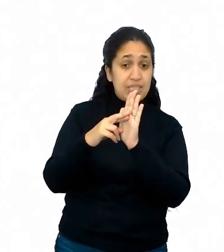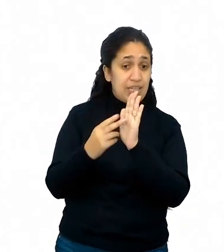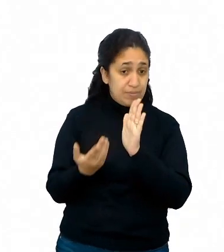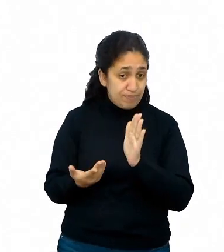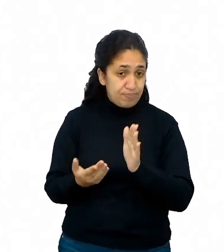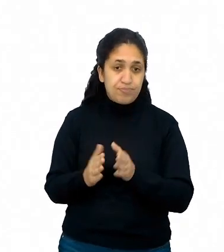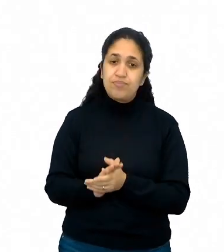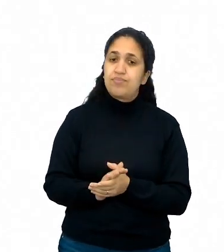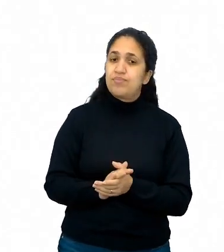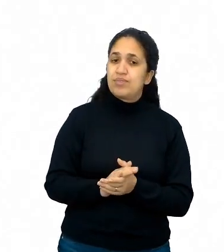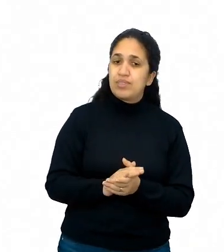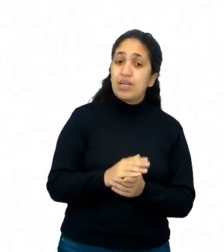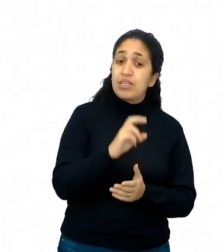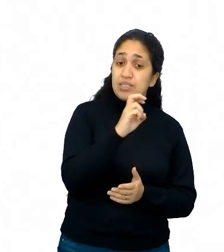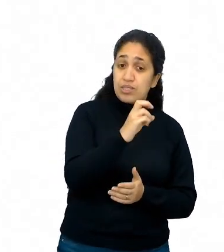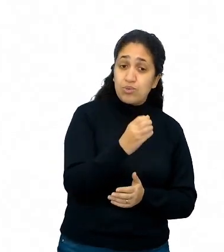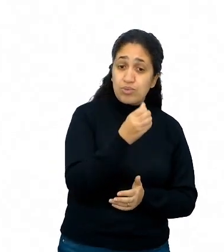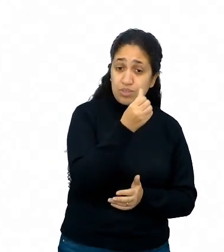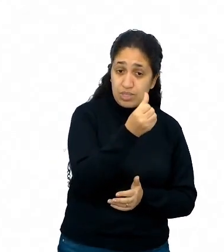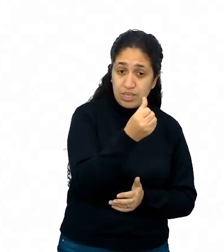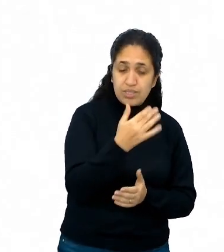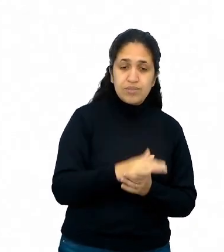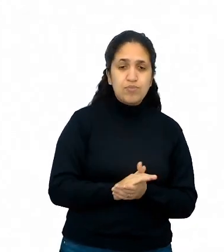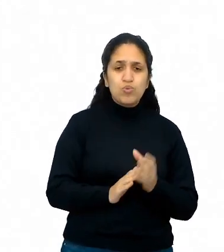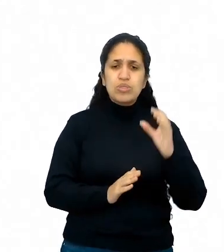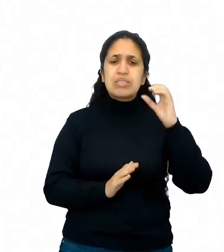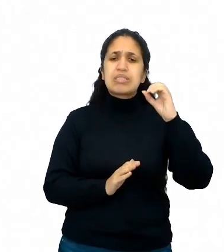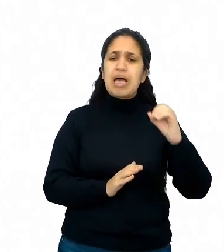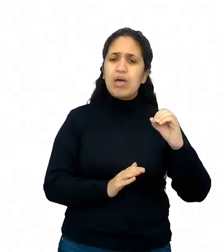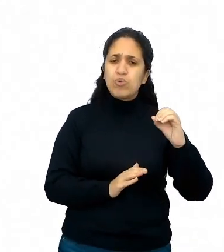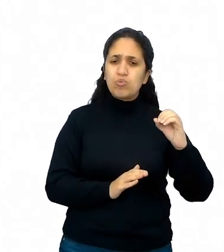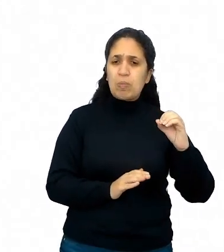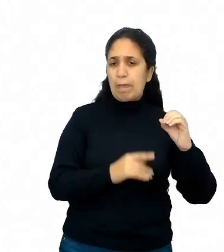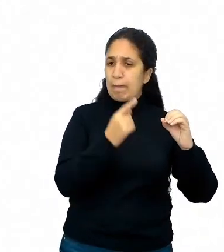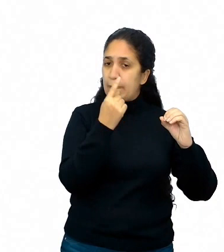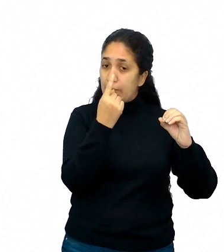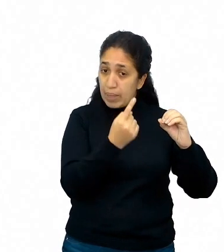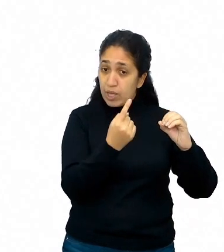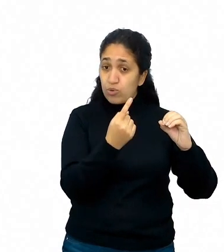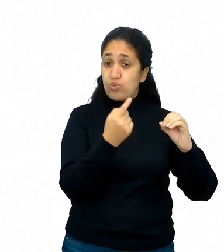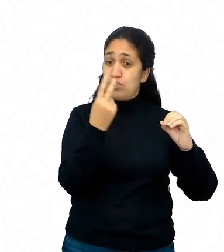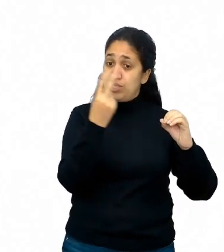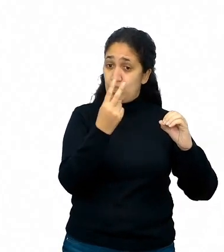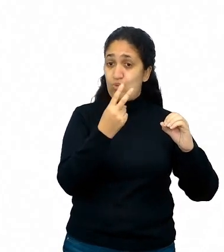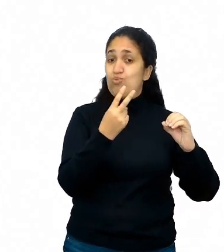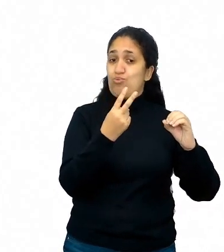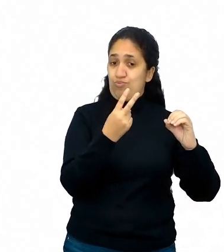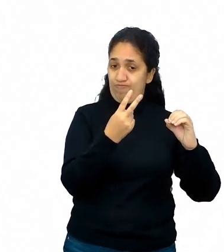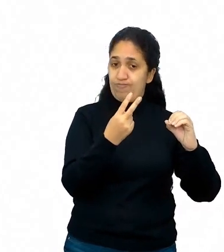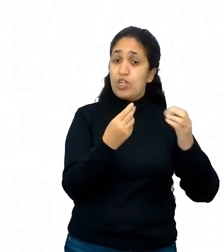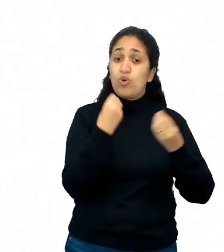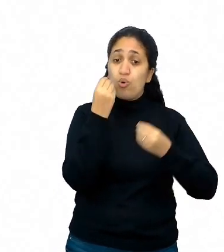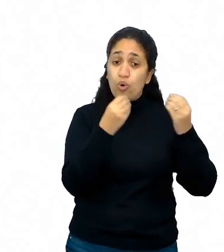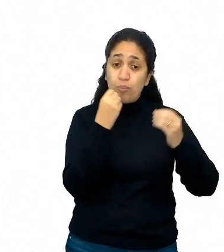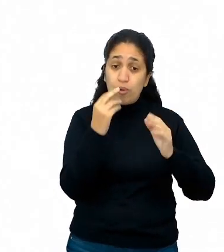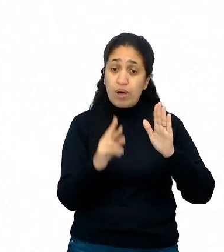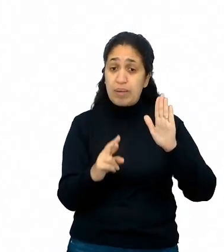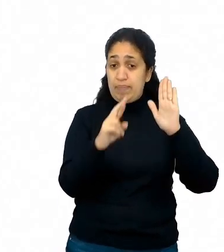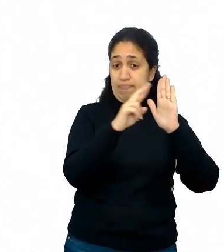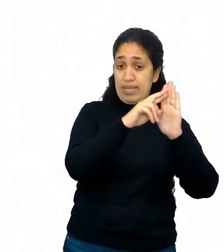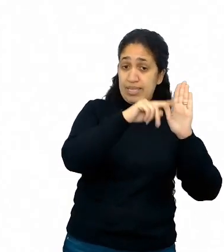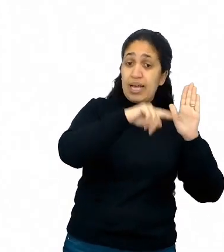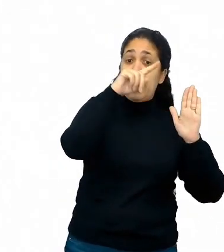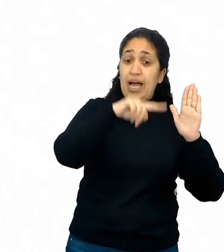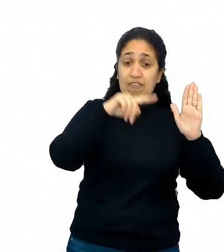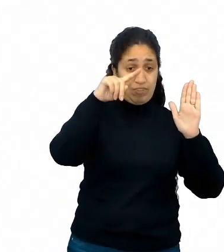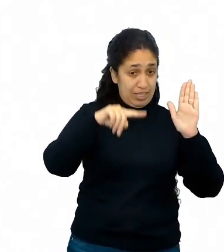gente? Aula 5 e 6, os zeros de funções de primeiro e segundo graus e sua